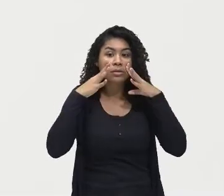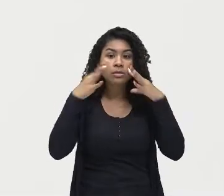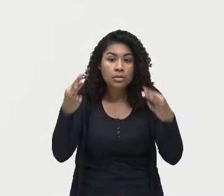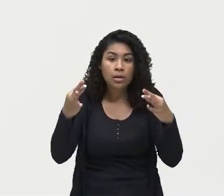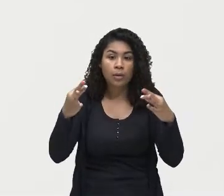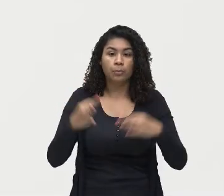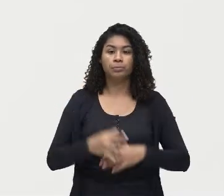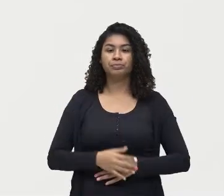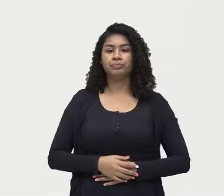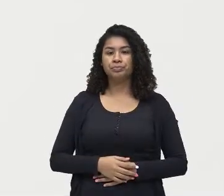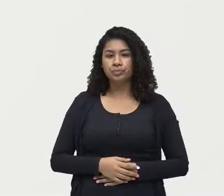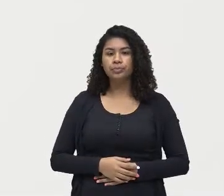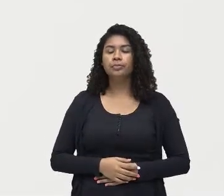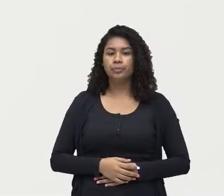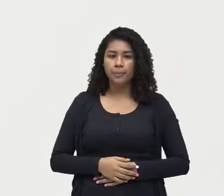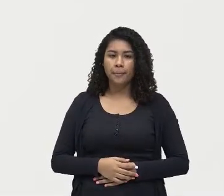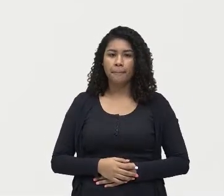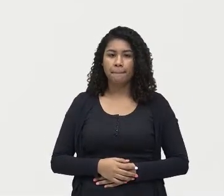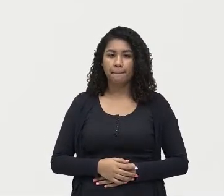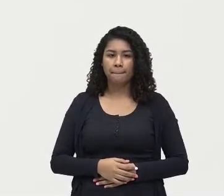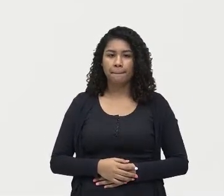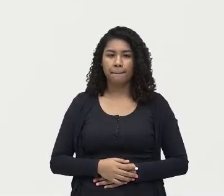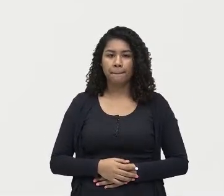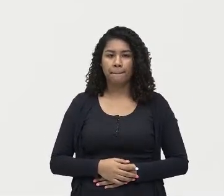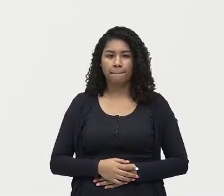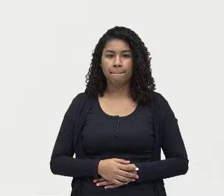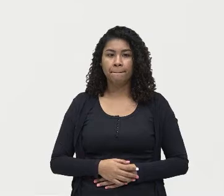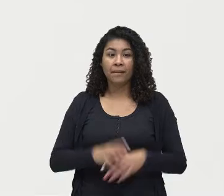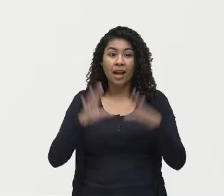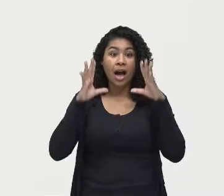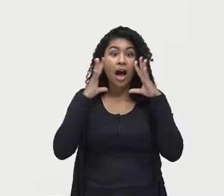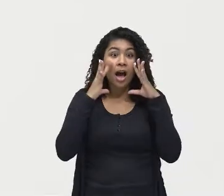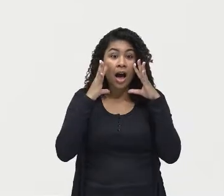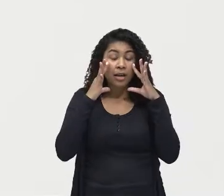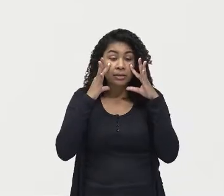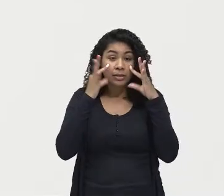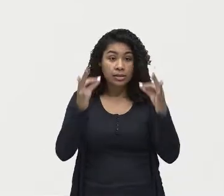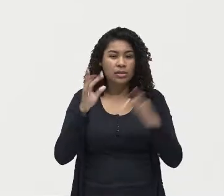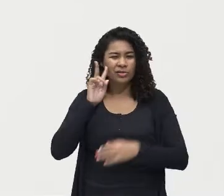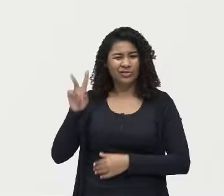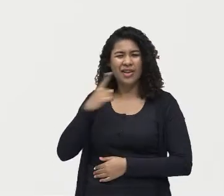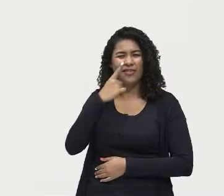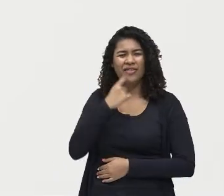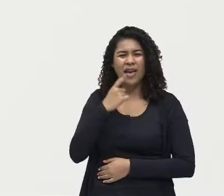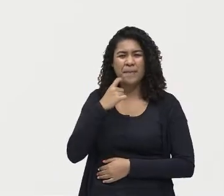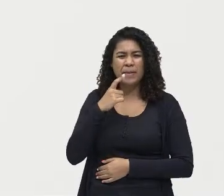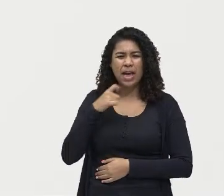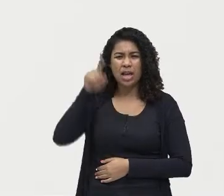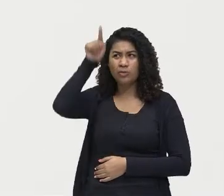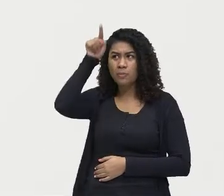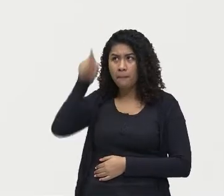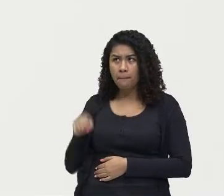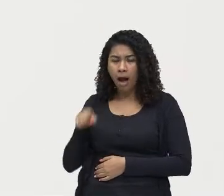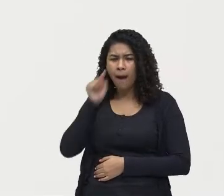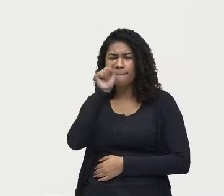contrário. A partir daqui eu quero que você observe para nós comprovarmos se o mesmo está indicando ou